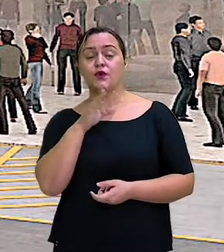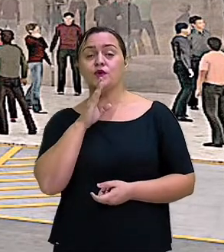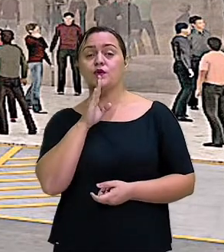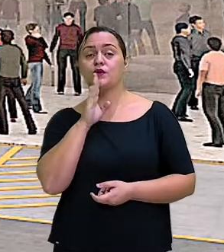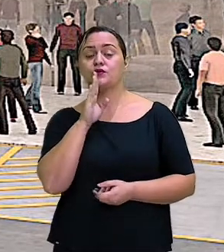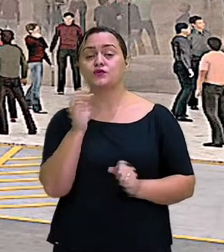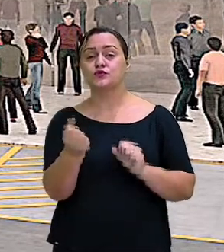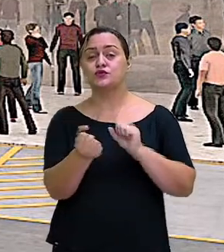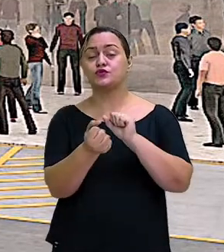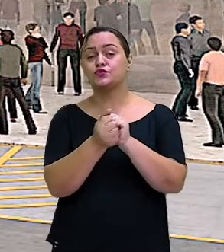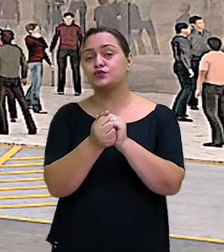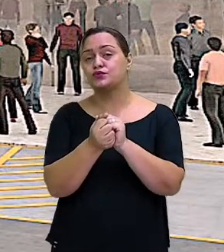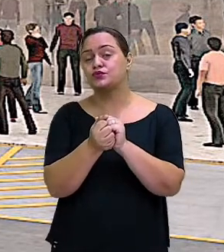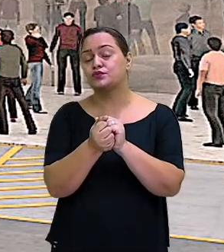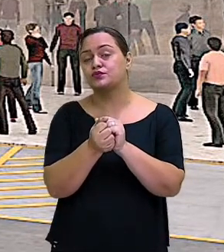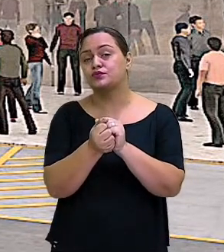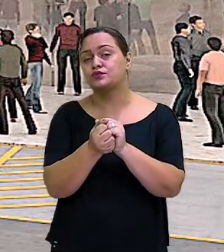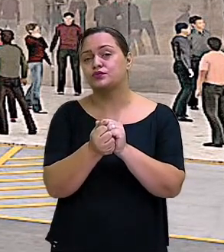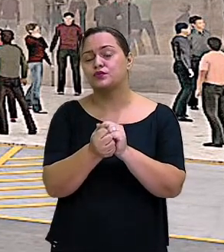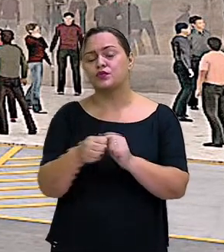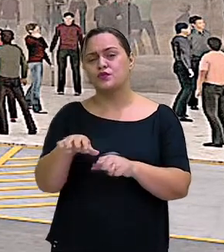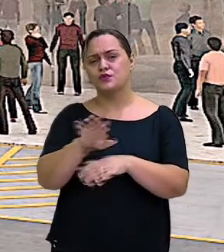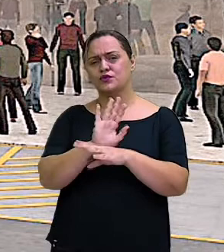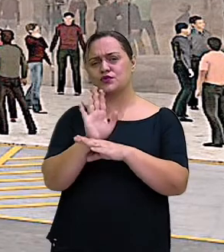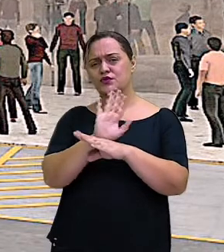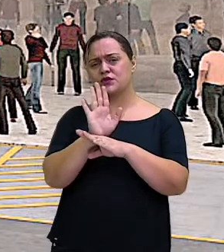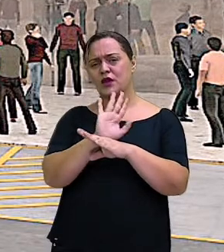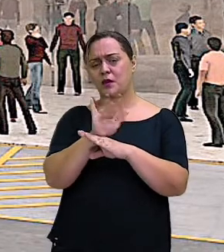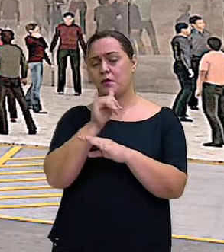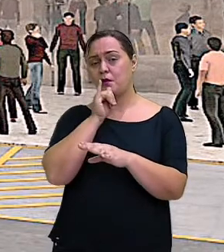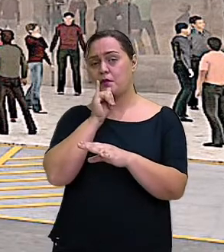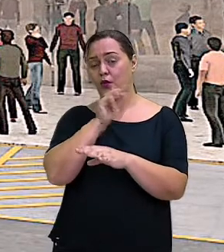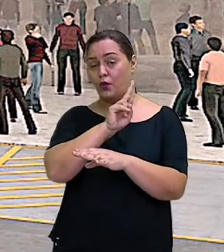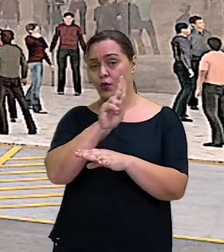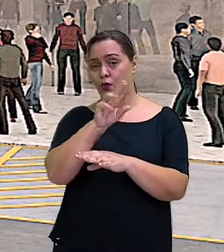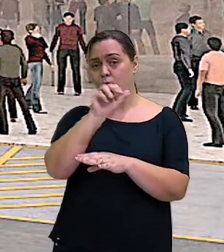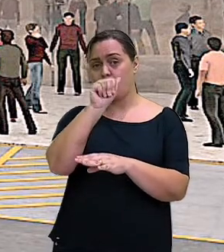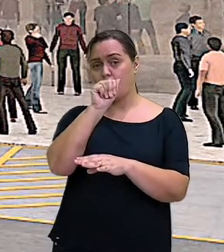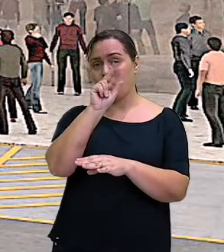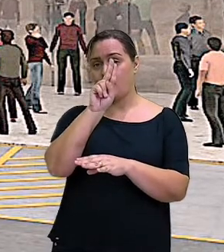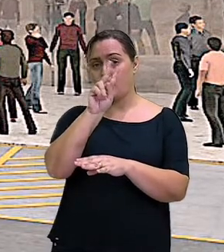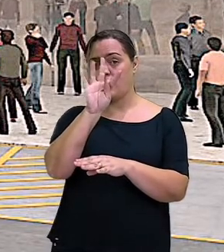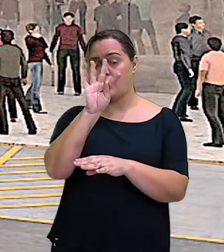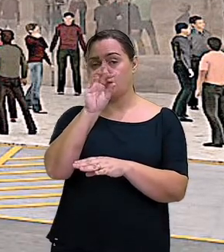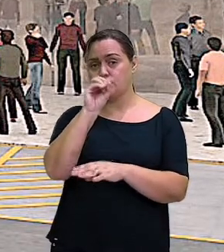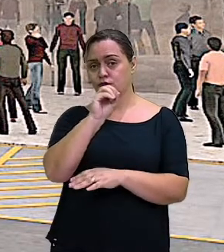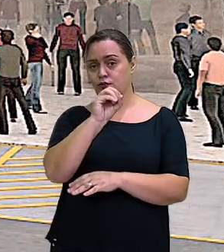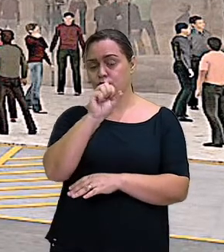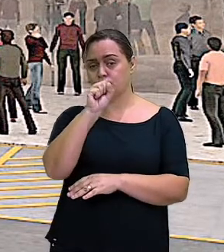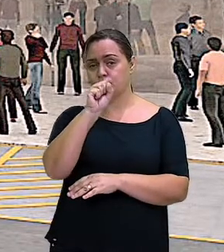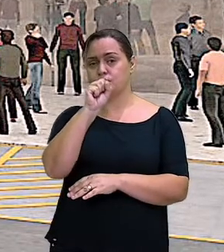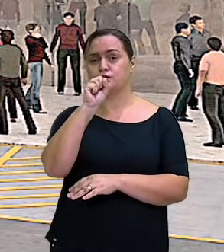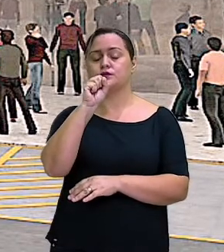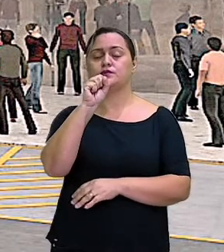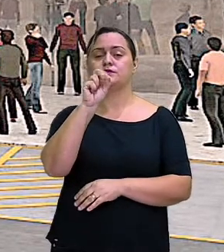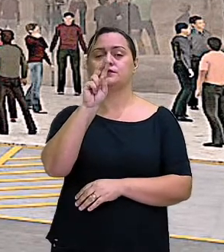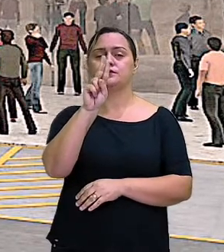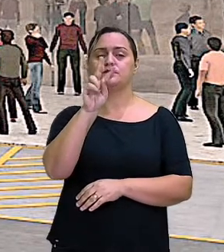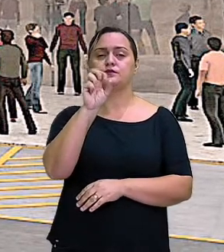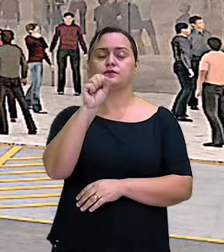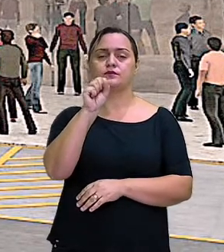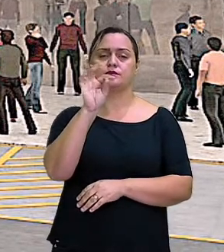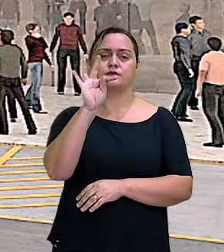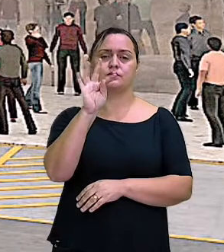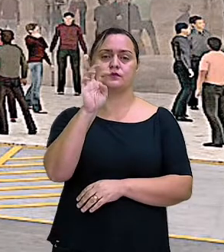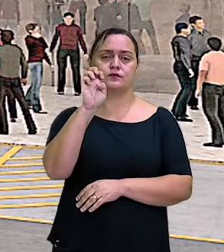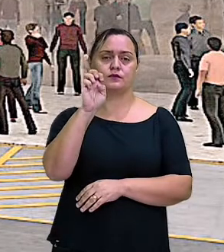os benefícios de se ter um cinema autossustentável. O Brasil tem o primeiro cinema autossustentável do